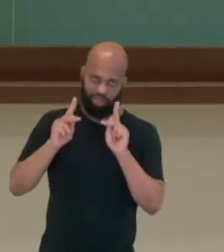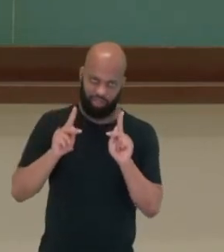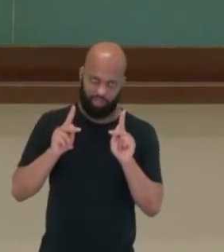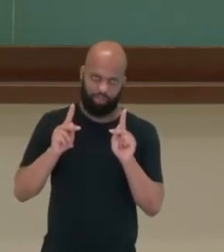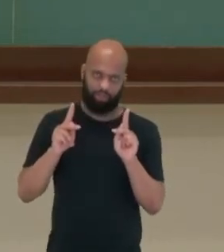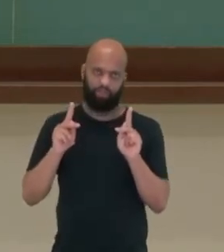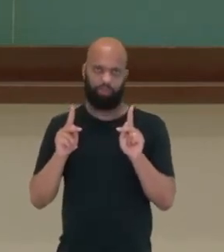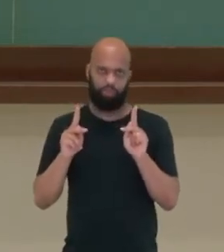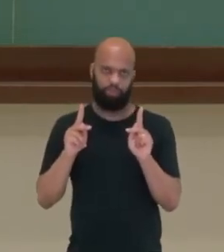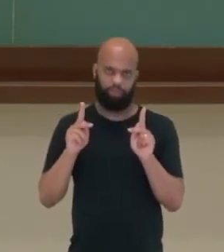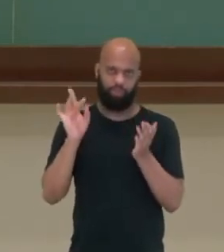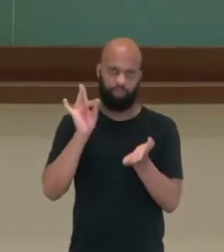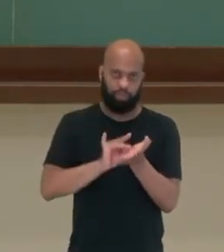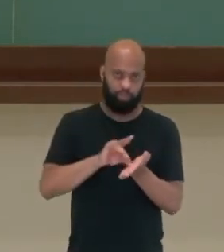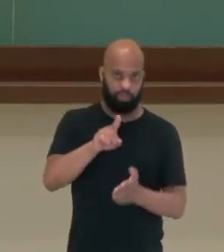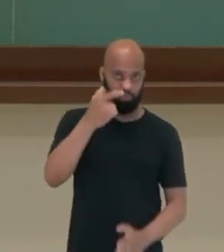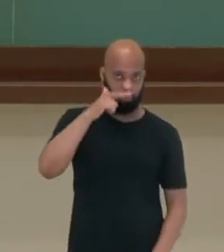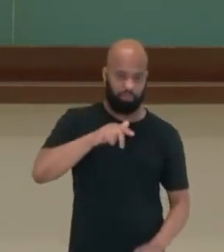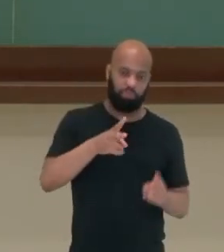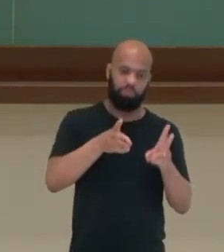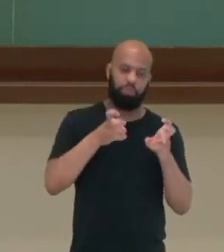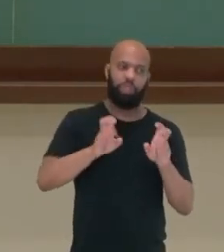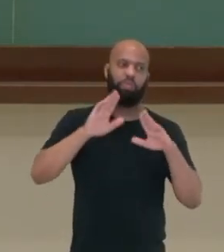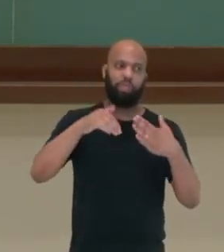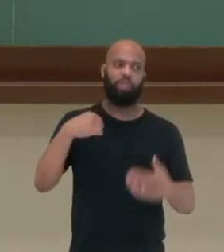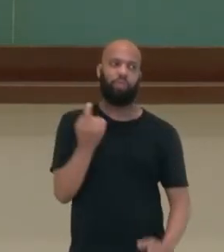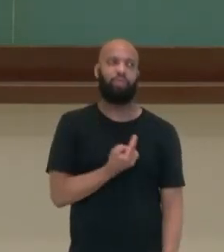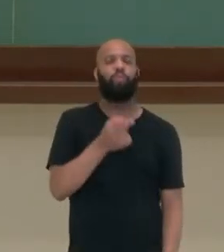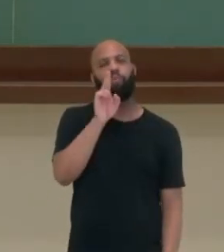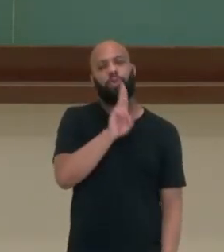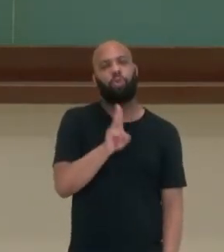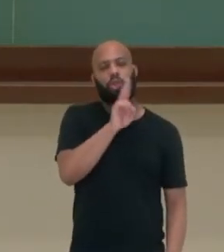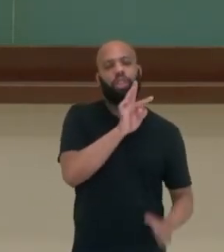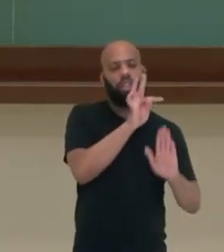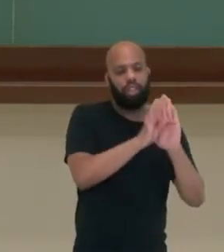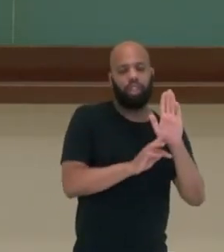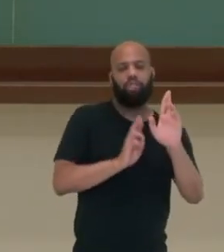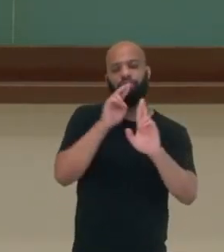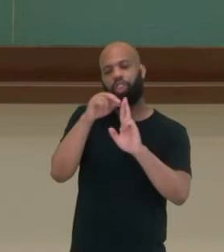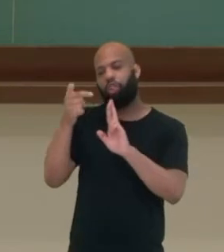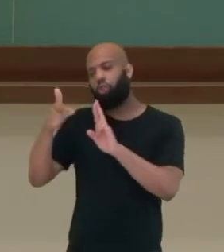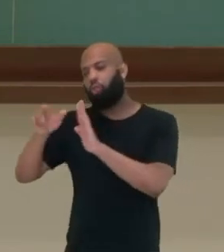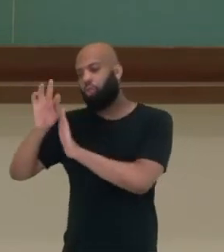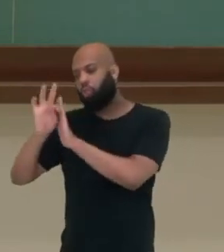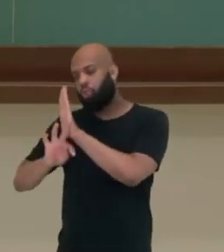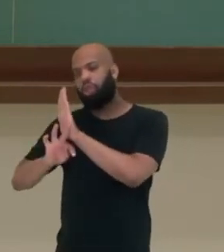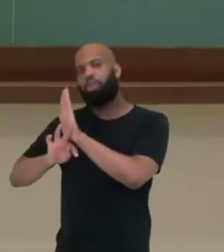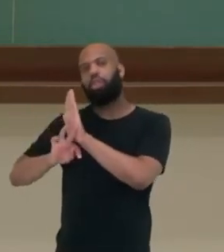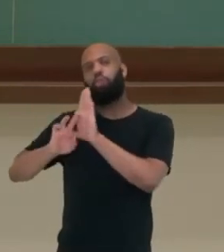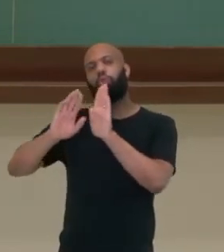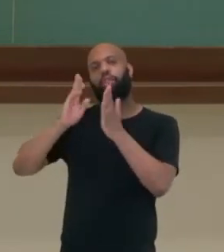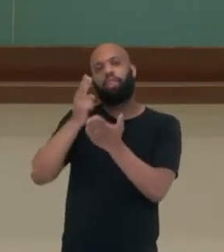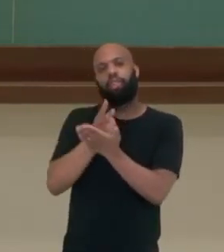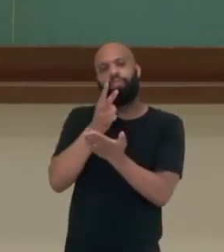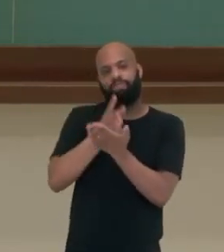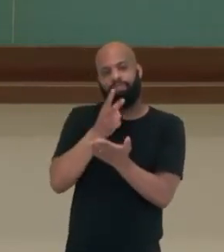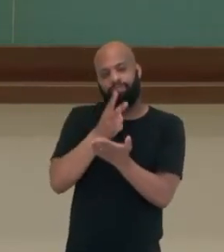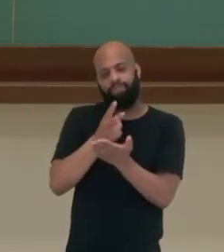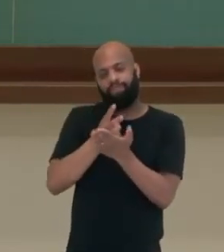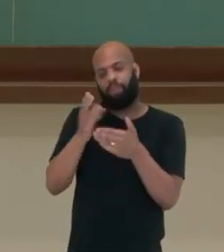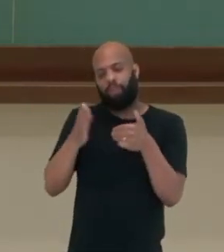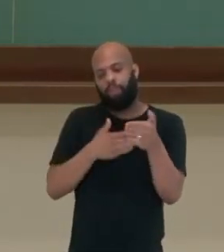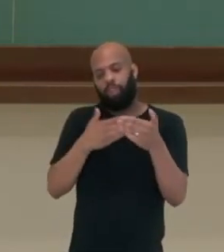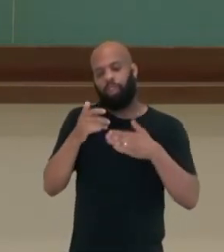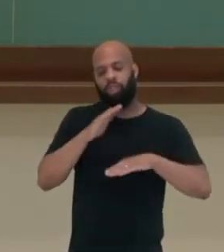obra original. Perceberam? Nós utilizamos a intertextualidade, essas referências, todo momento, em qualquer